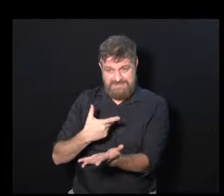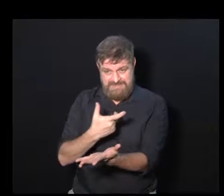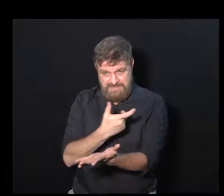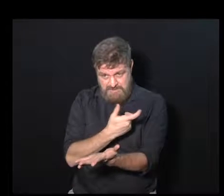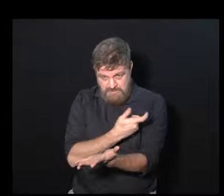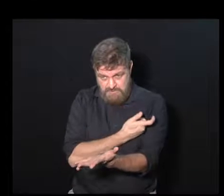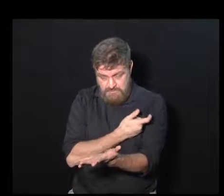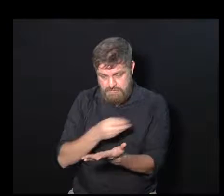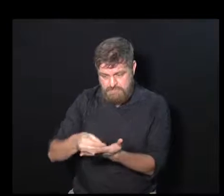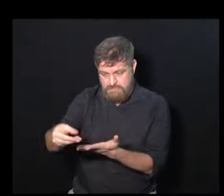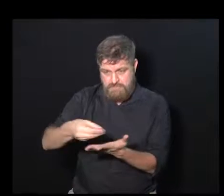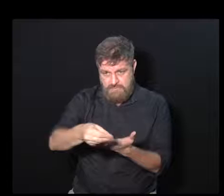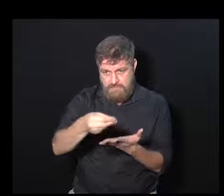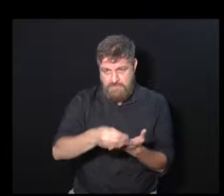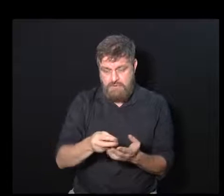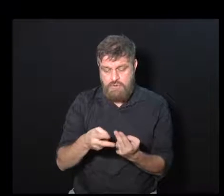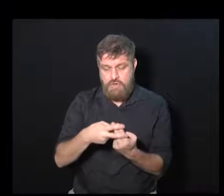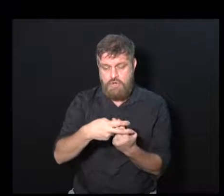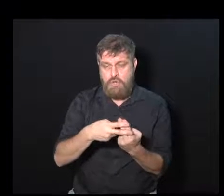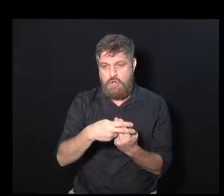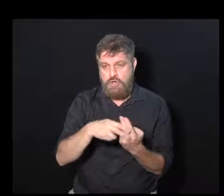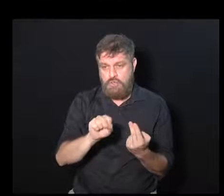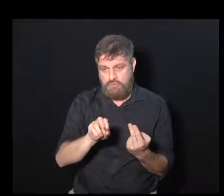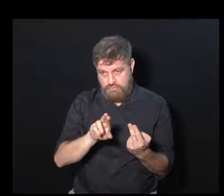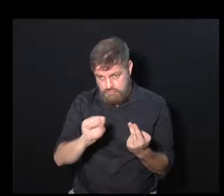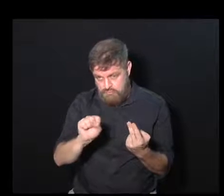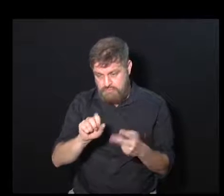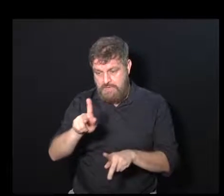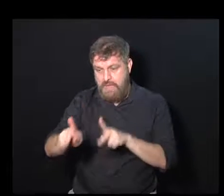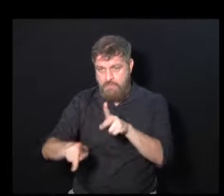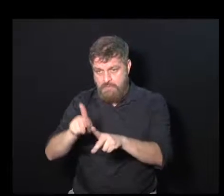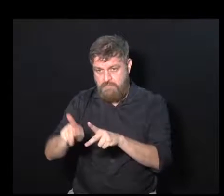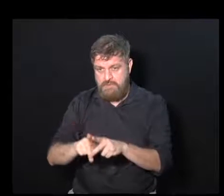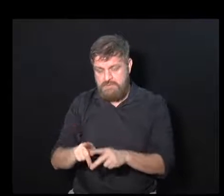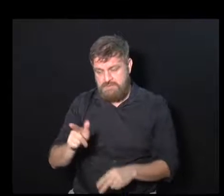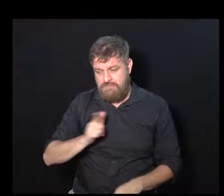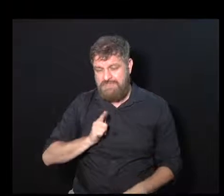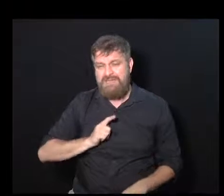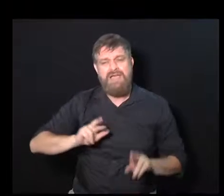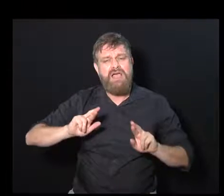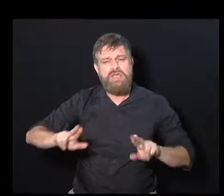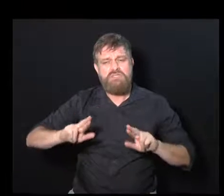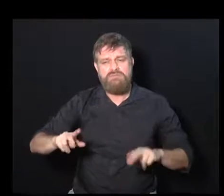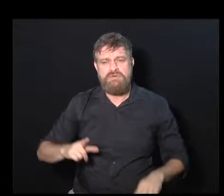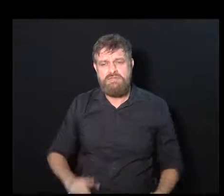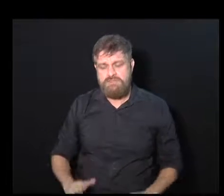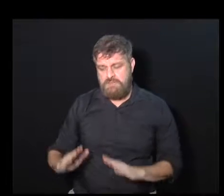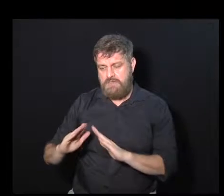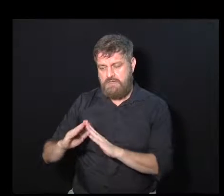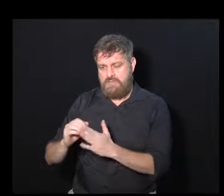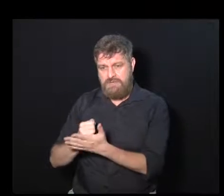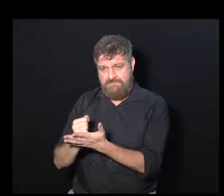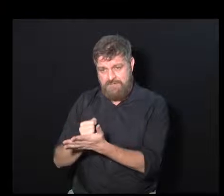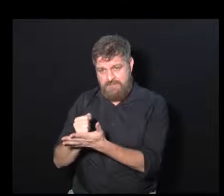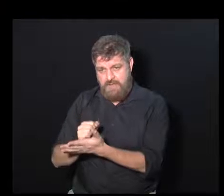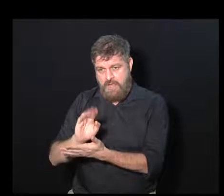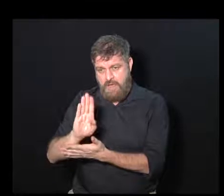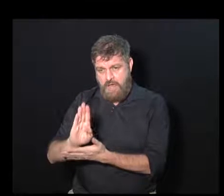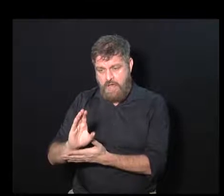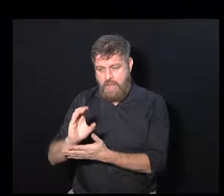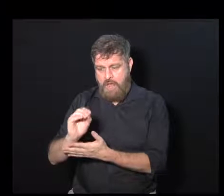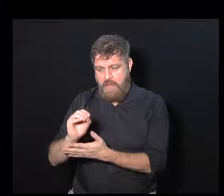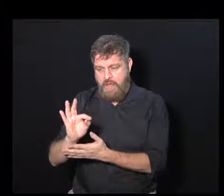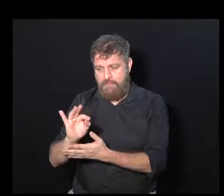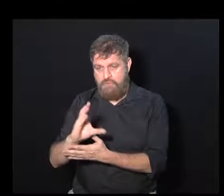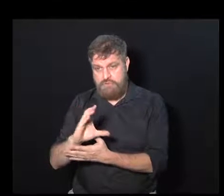de saúde no SUS e entregue para a população. A diferença é que a botica ela não é considerada ainda